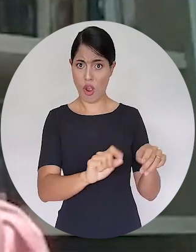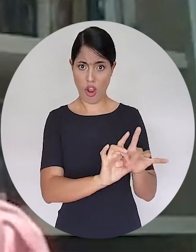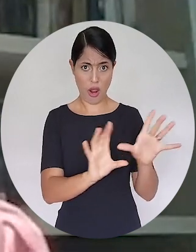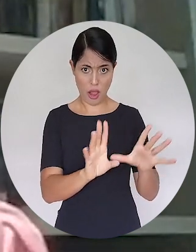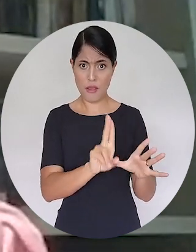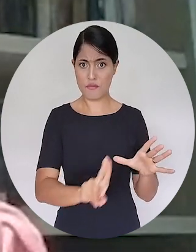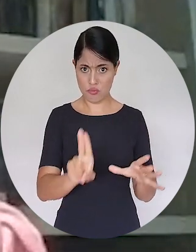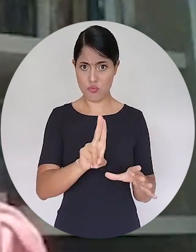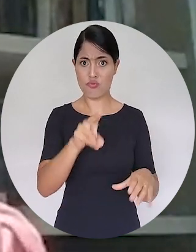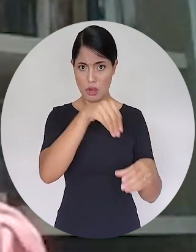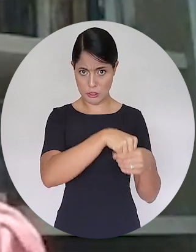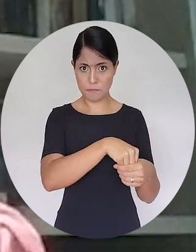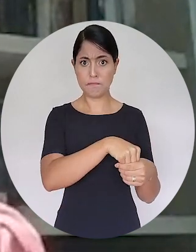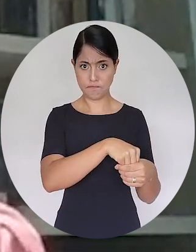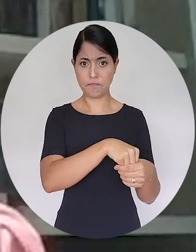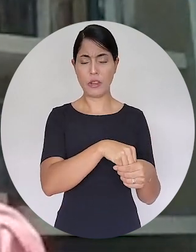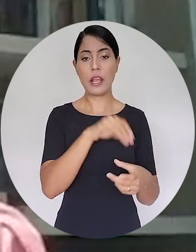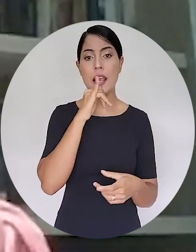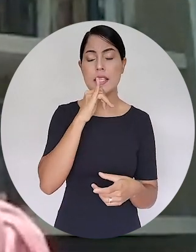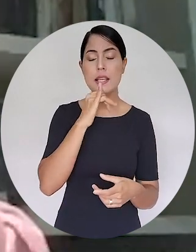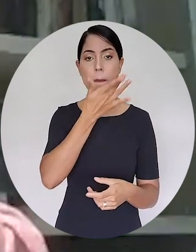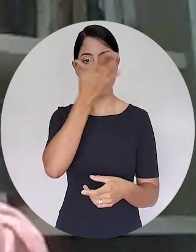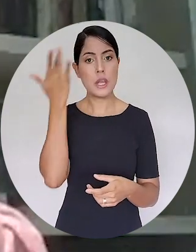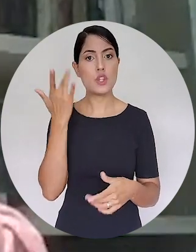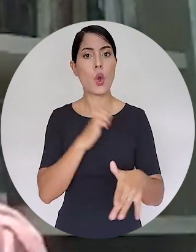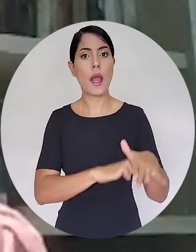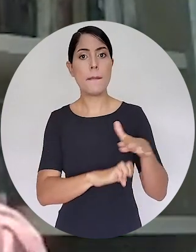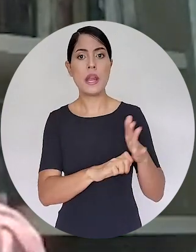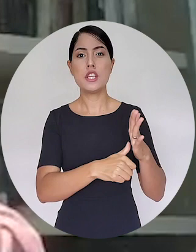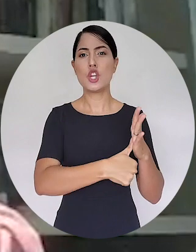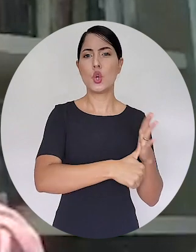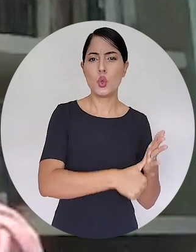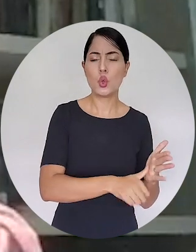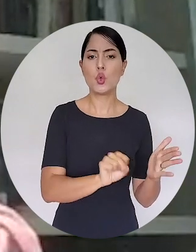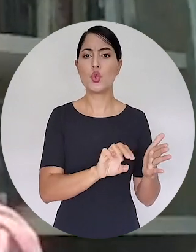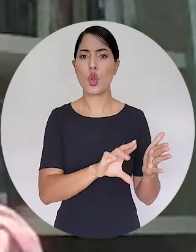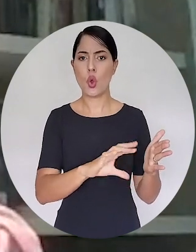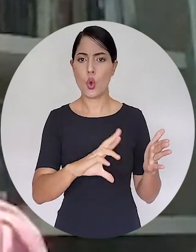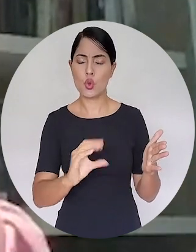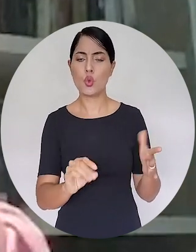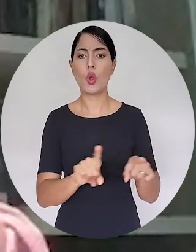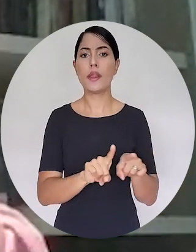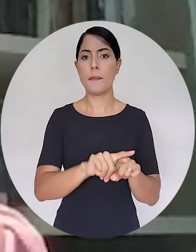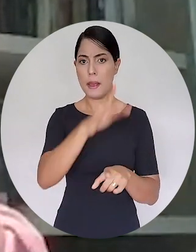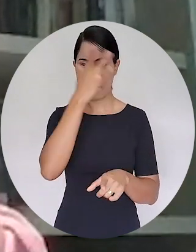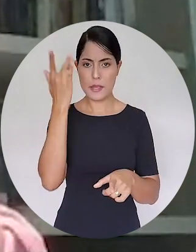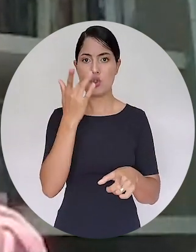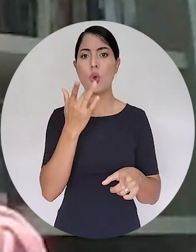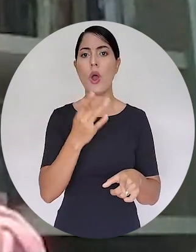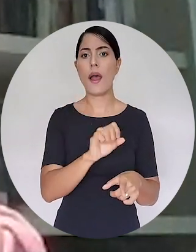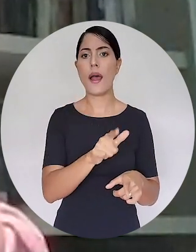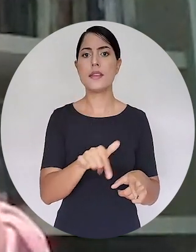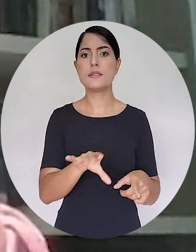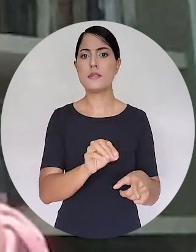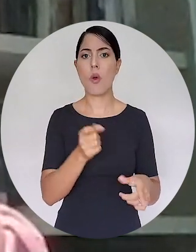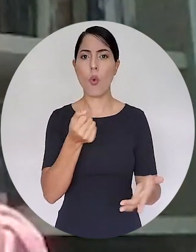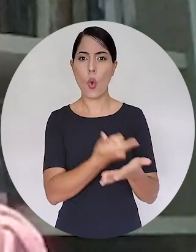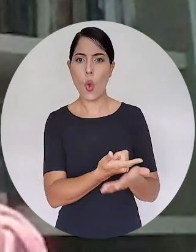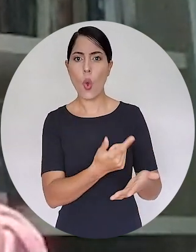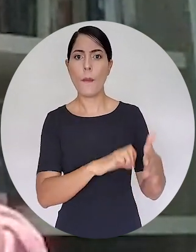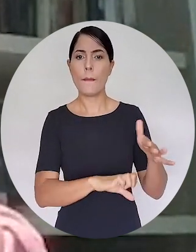né? Então, se você tem questões, por exemplo, entre sócios, entre acionistas, né? A gente conhece bem